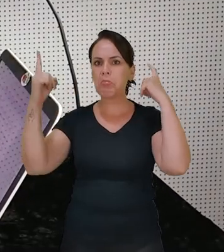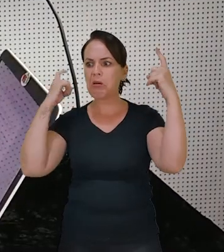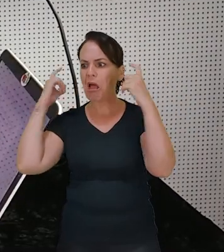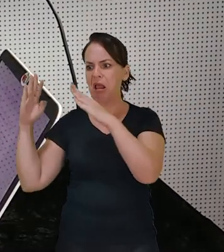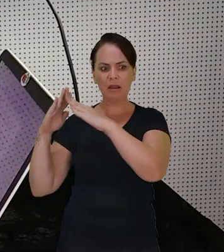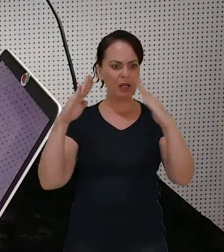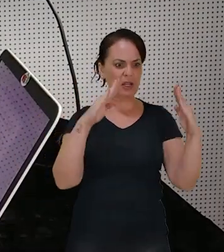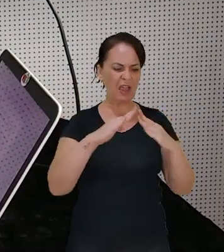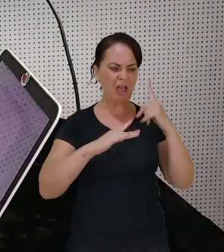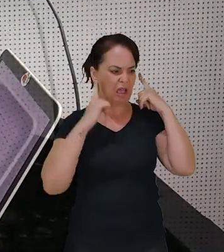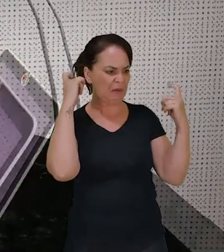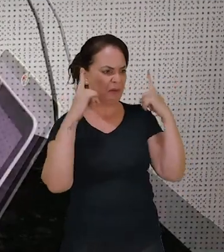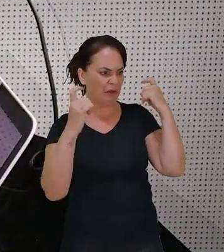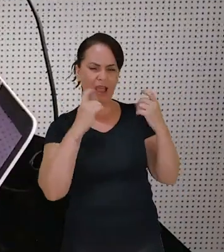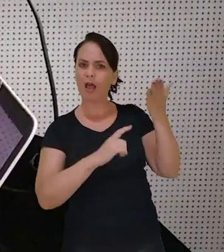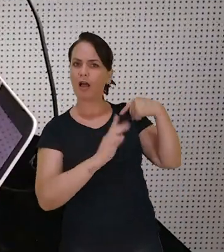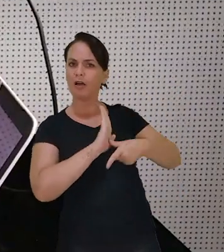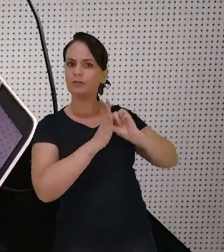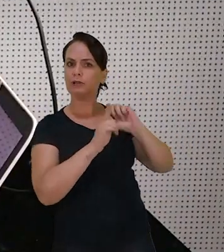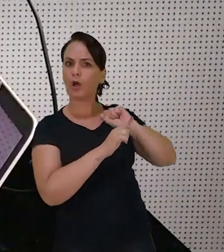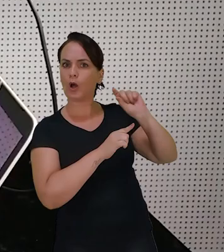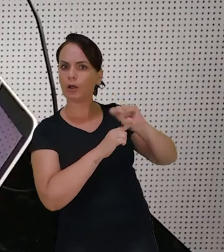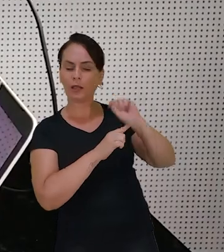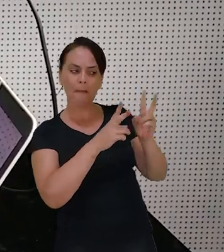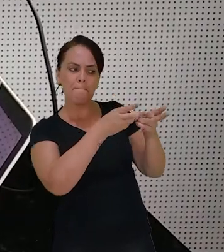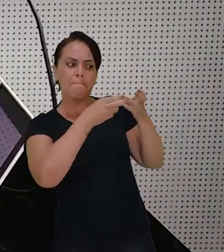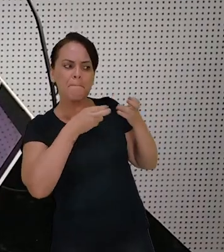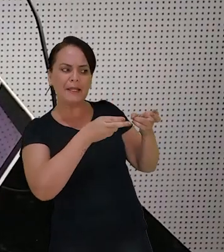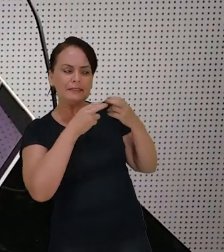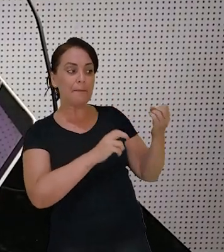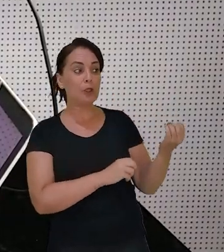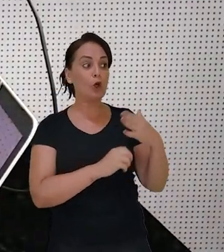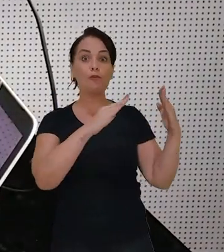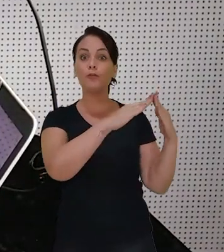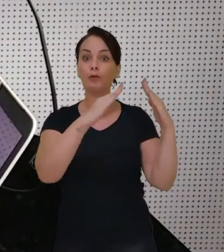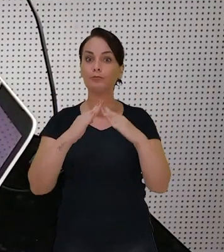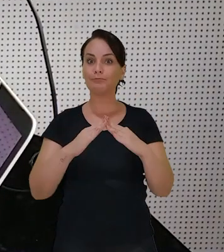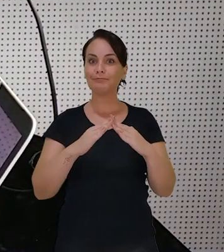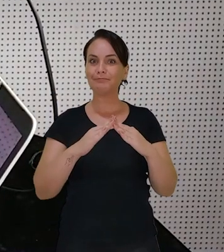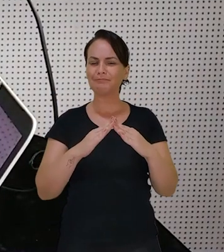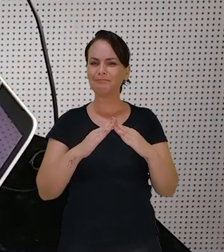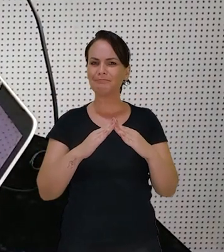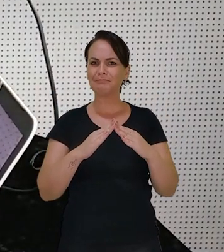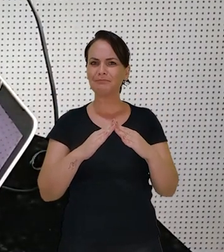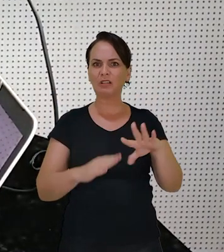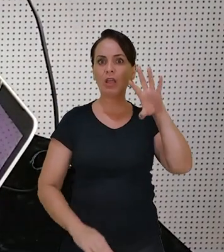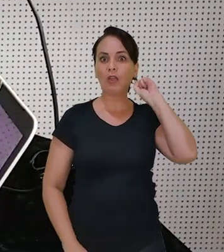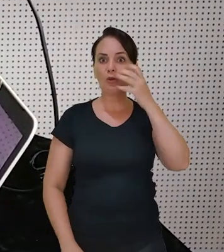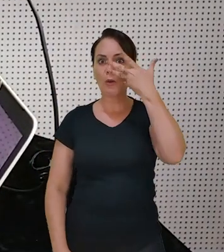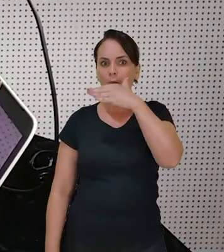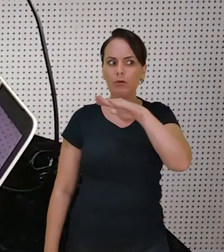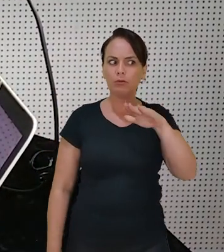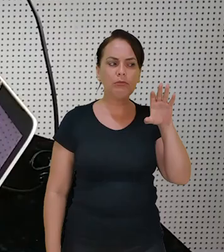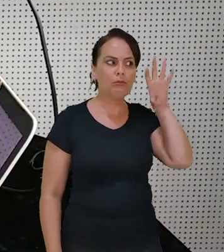lado, que estava para alugar. Percebi que novos moradores se mudaram para lá. Escutei voz de criança